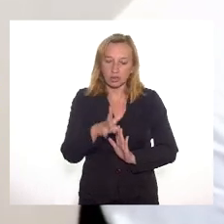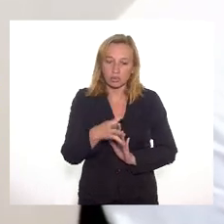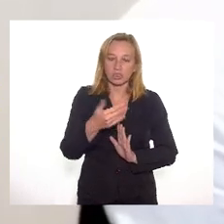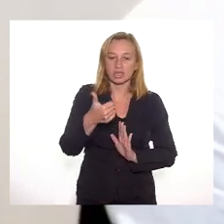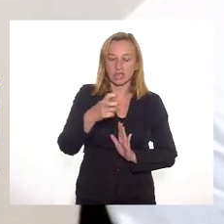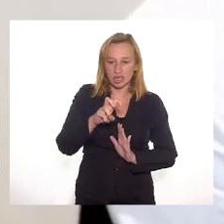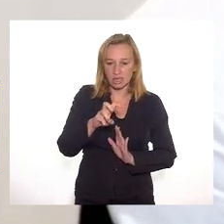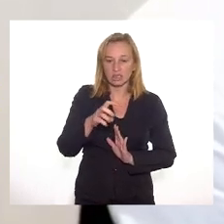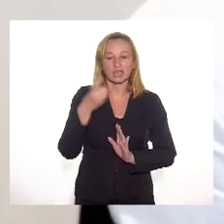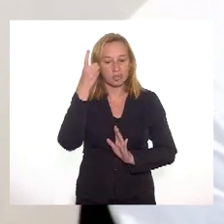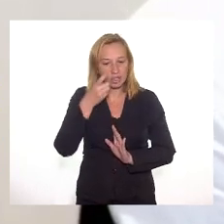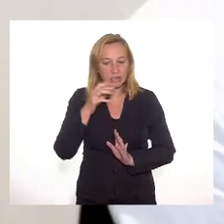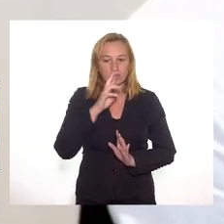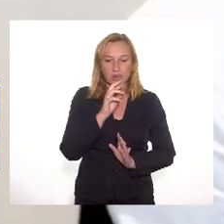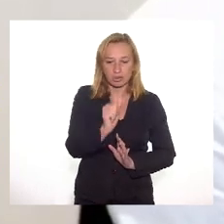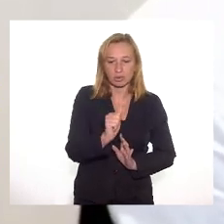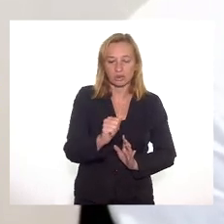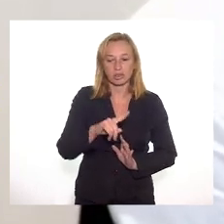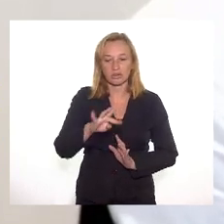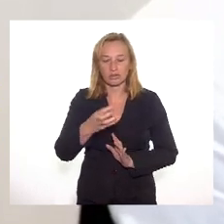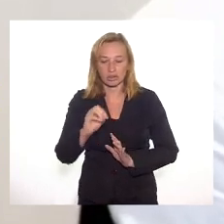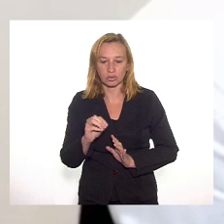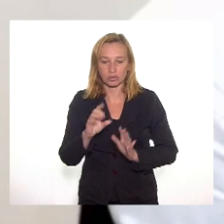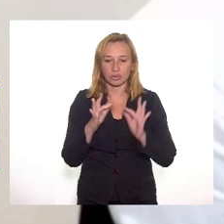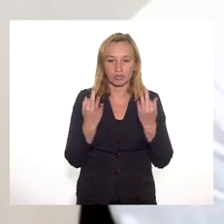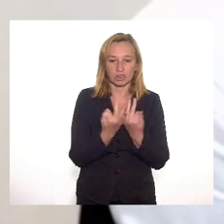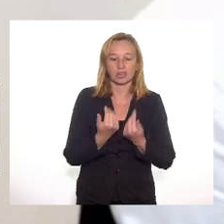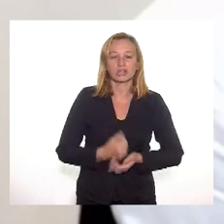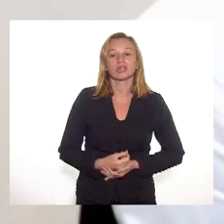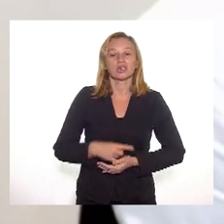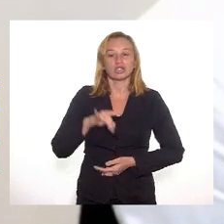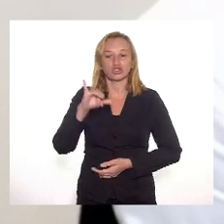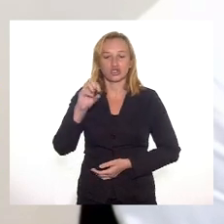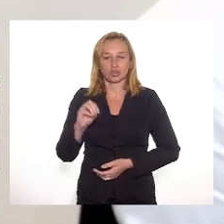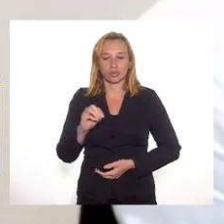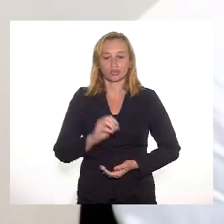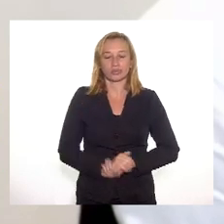deputados Rodrigo Amorim e Wando Família. Relator deputado Marcelo Dino.